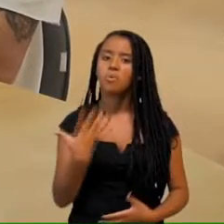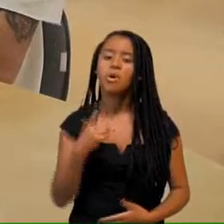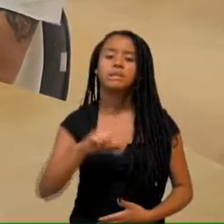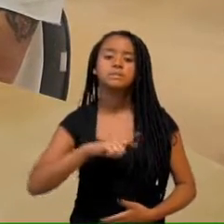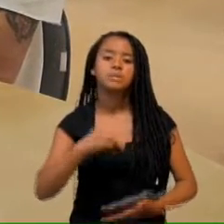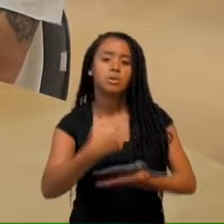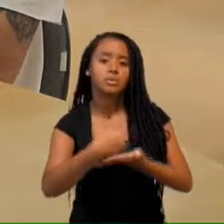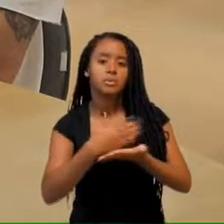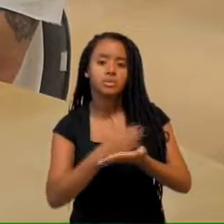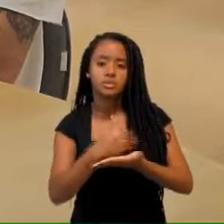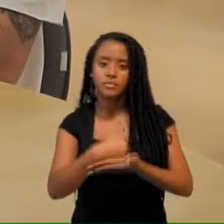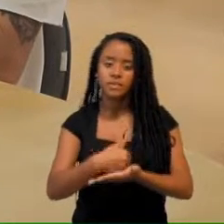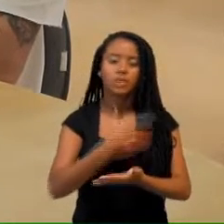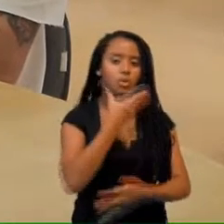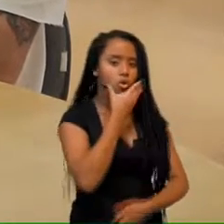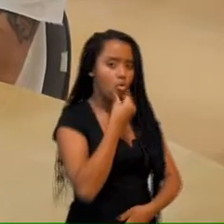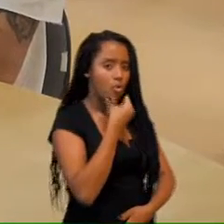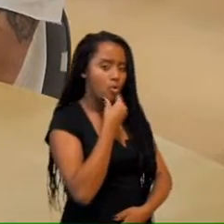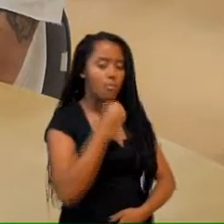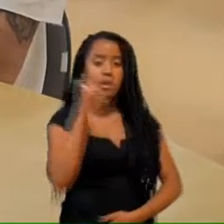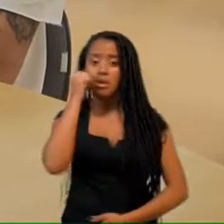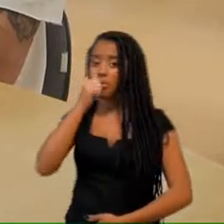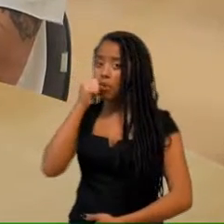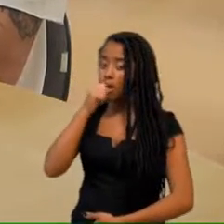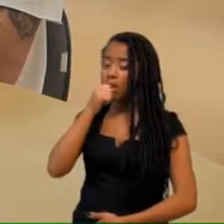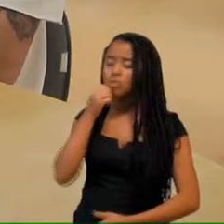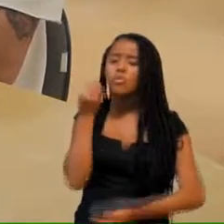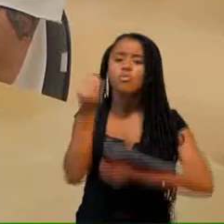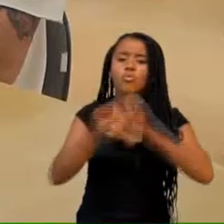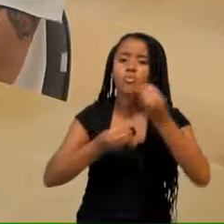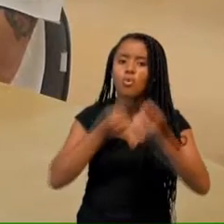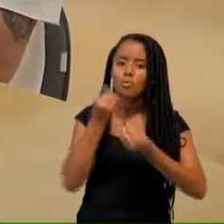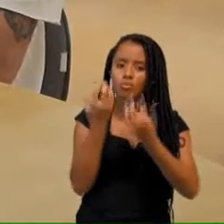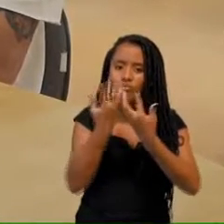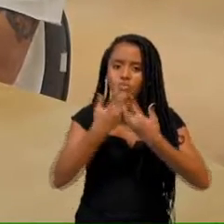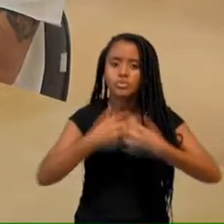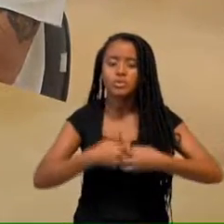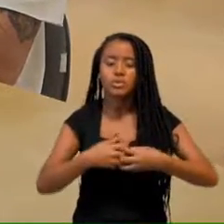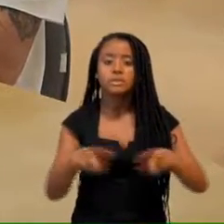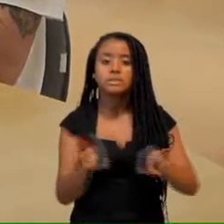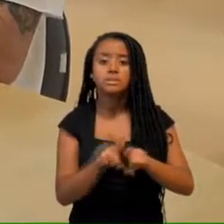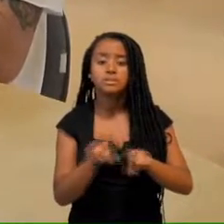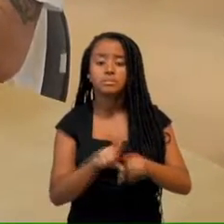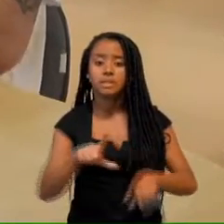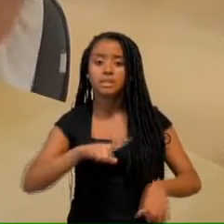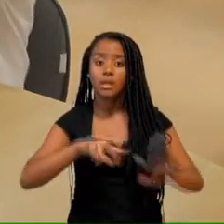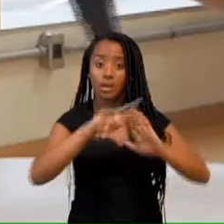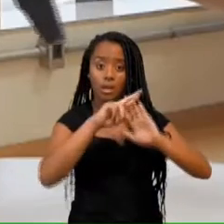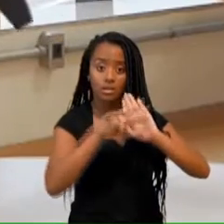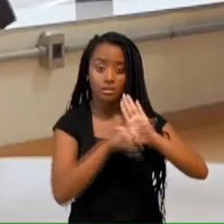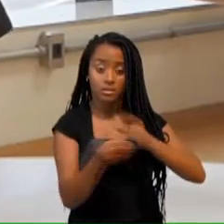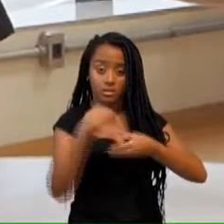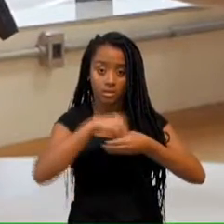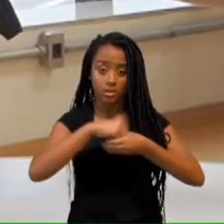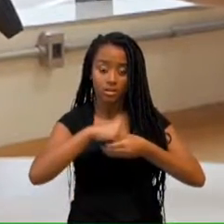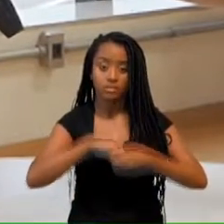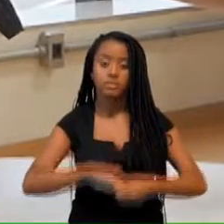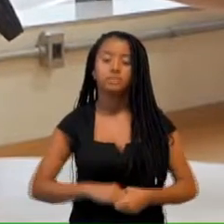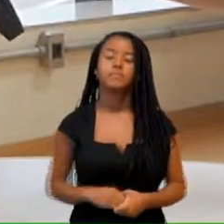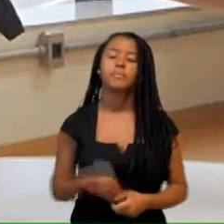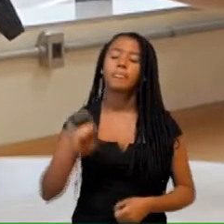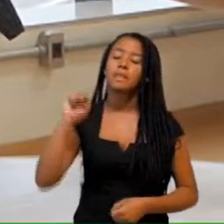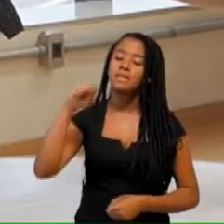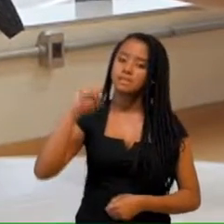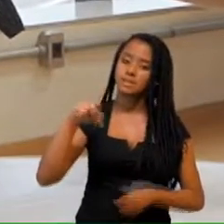divisão e entre masculino e feminino como que funciona isso e também tem um Regimento Interno né tem tem sim